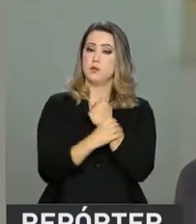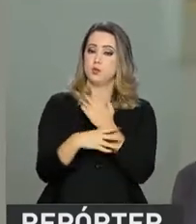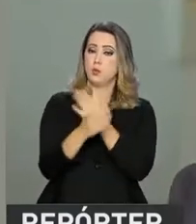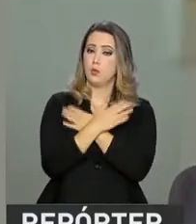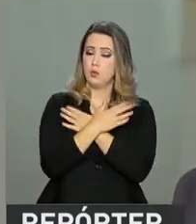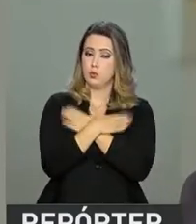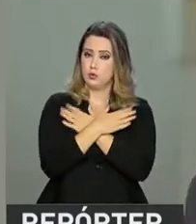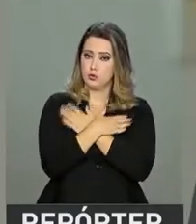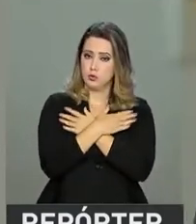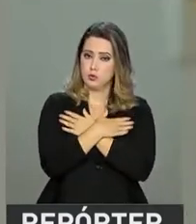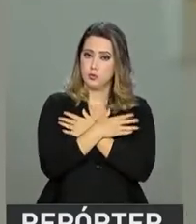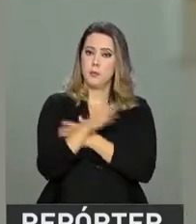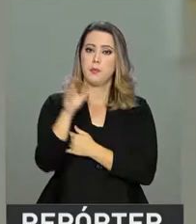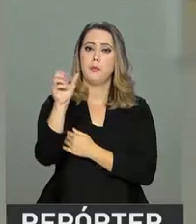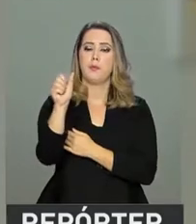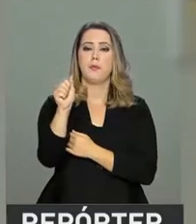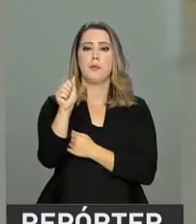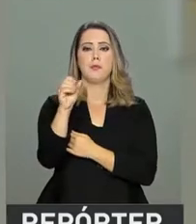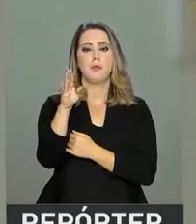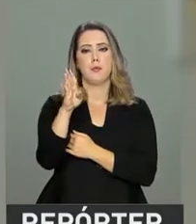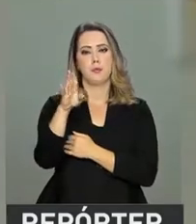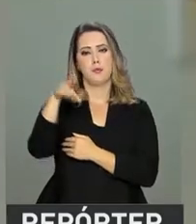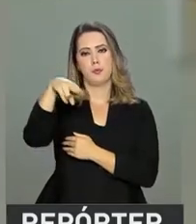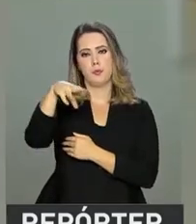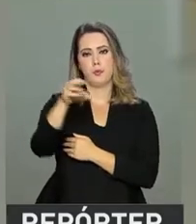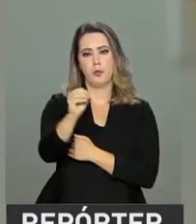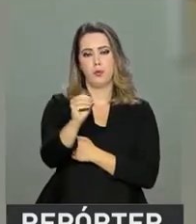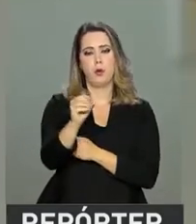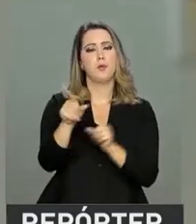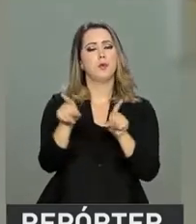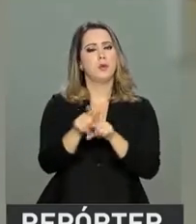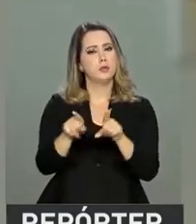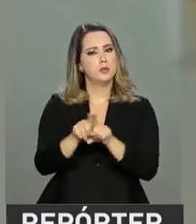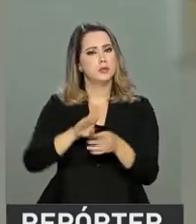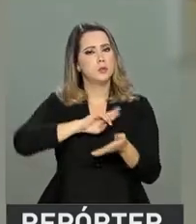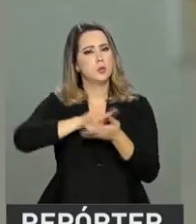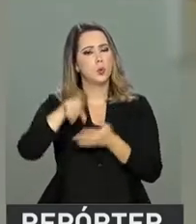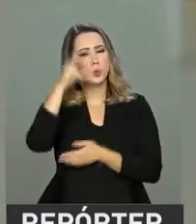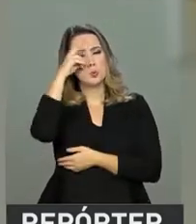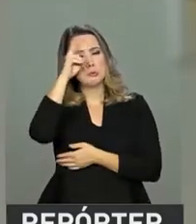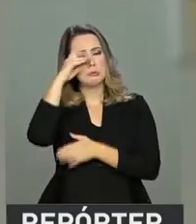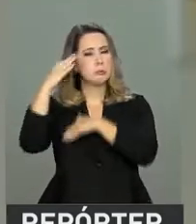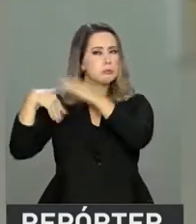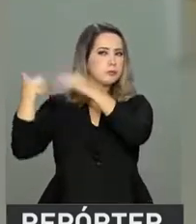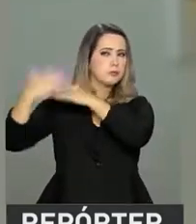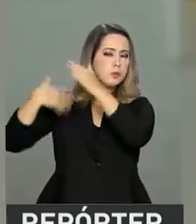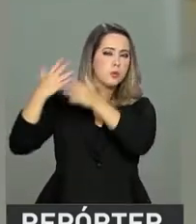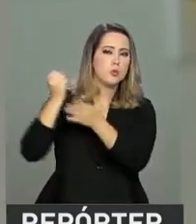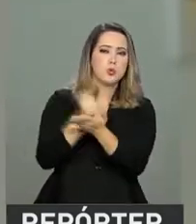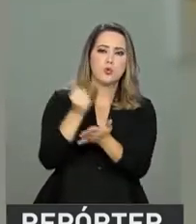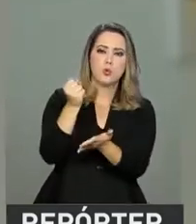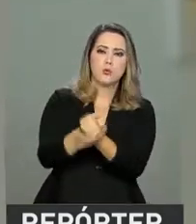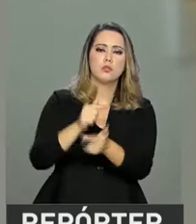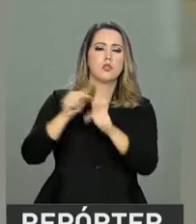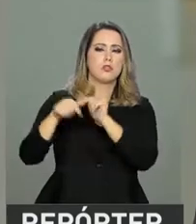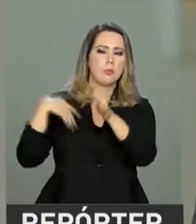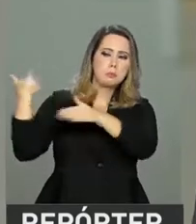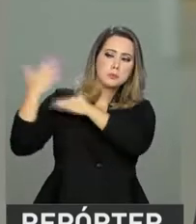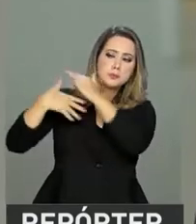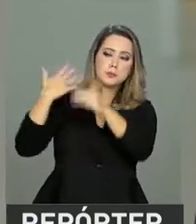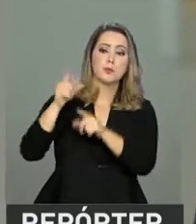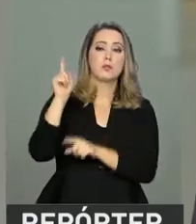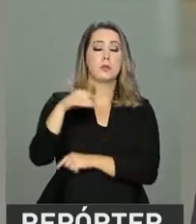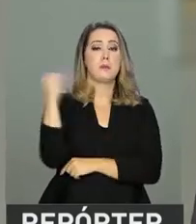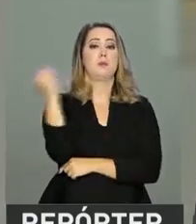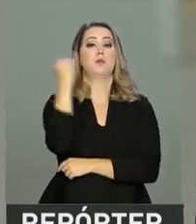o seu abono salarial, o histórico de todos os seus contratos de trabalho. É uma ferramenta digital